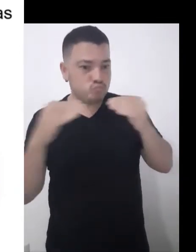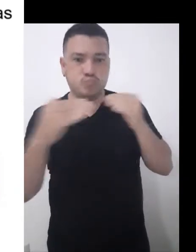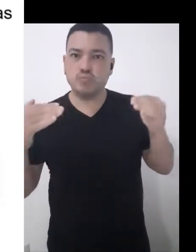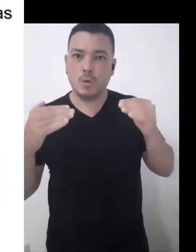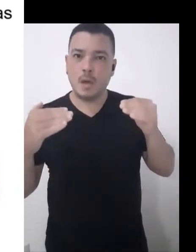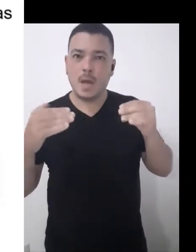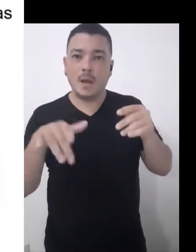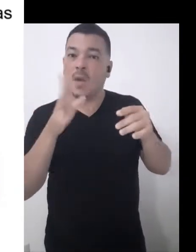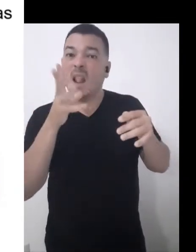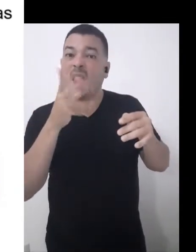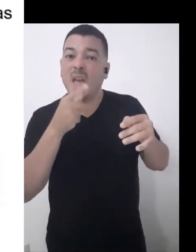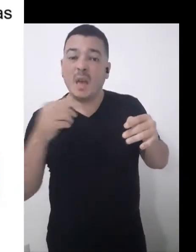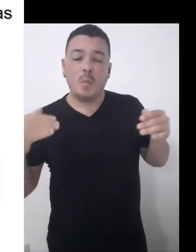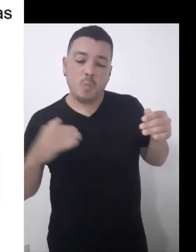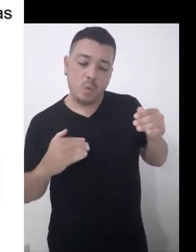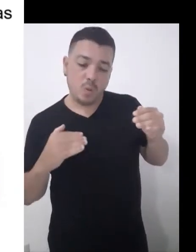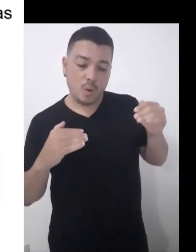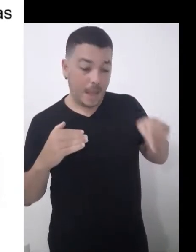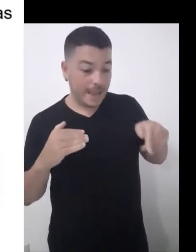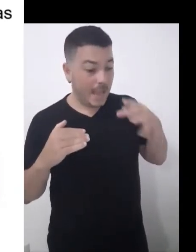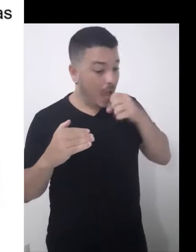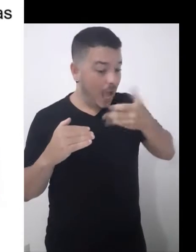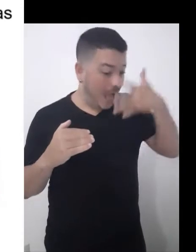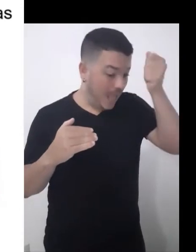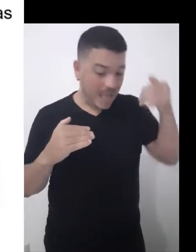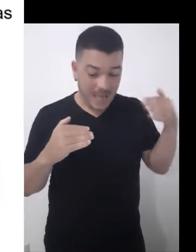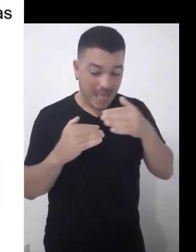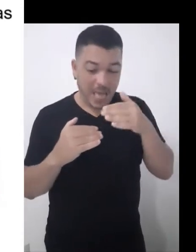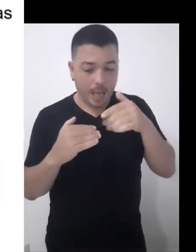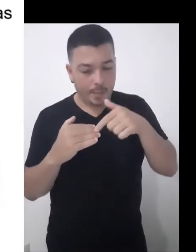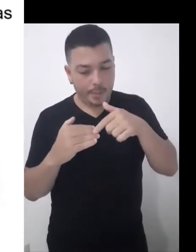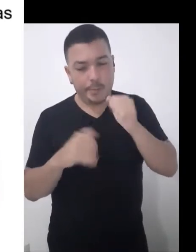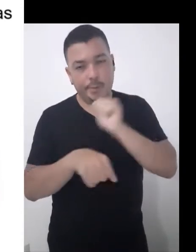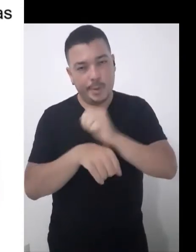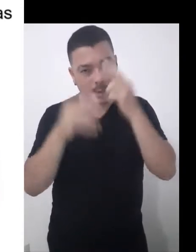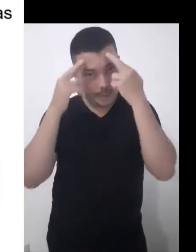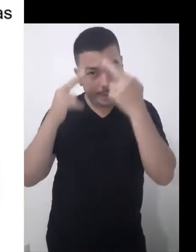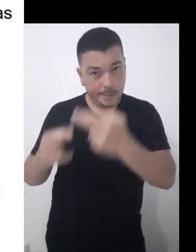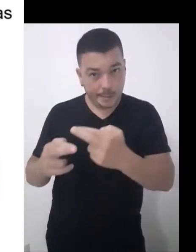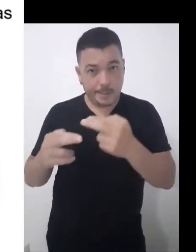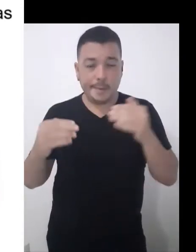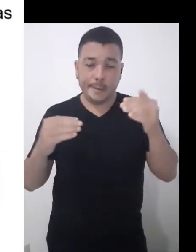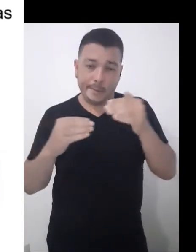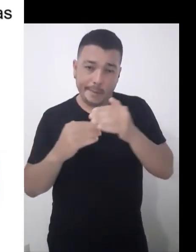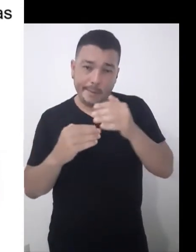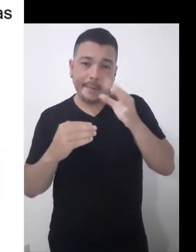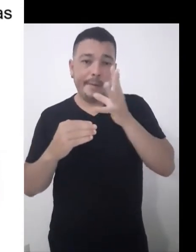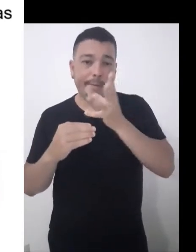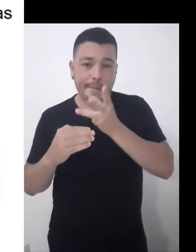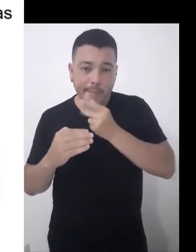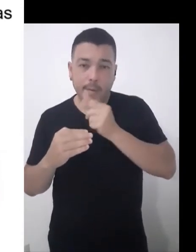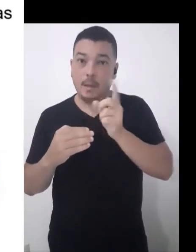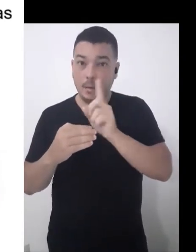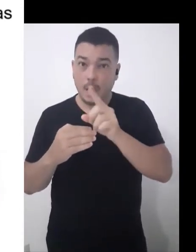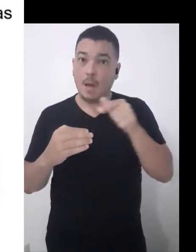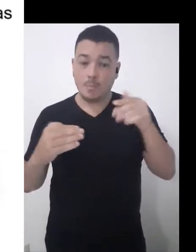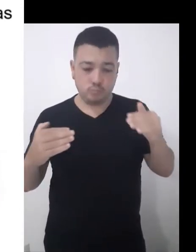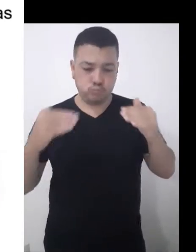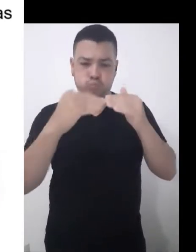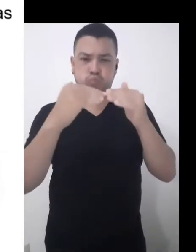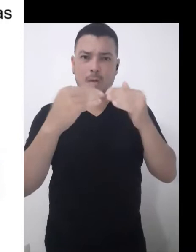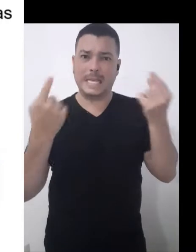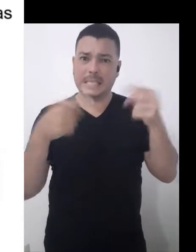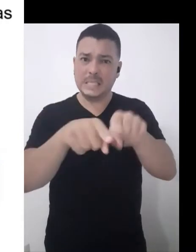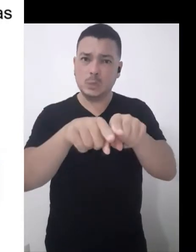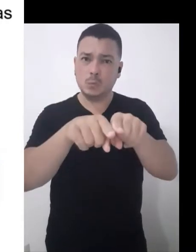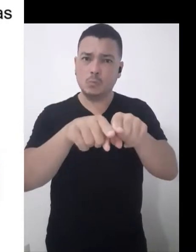também envia e recebe dados naquele mesmo ritmo, naquela mesma taxa de transferência. Então ela é sincronizada com o barramento da placa-mãe.